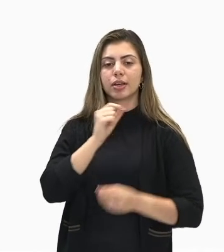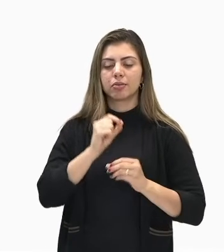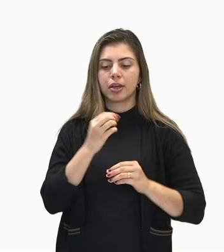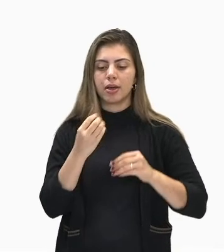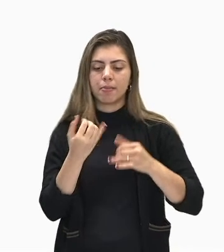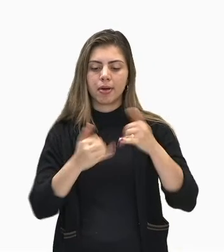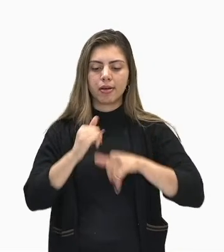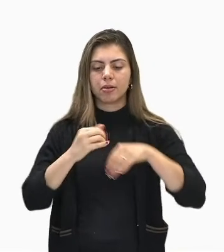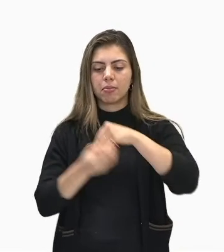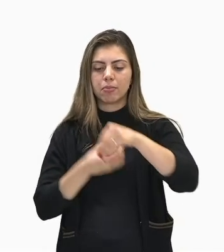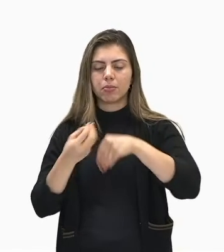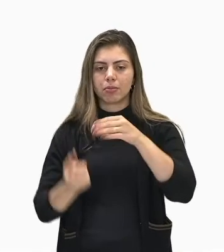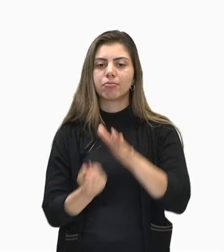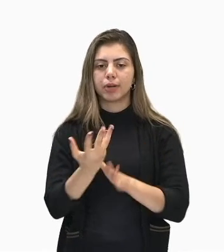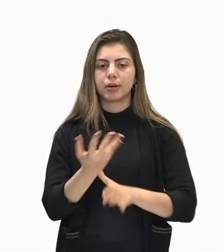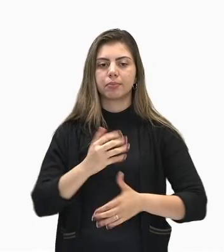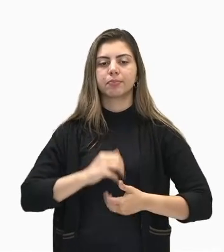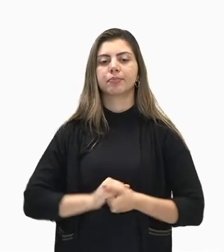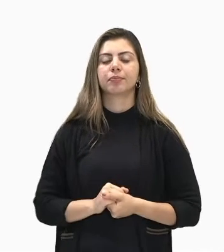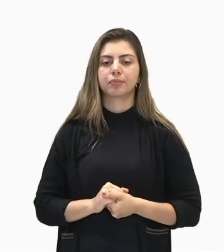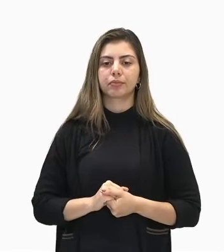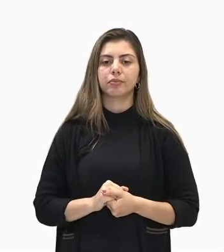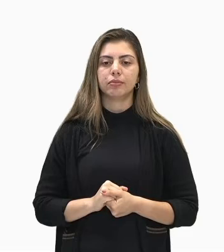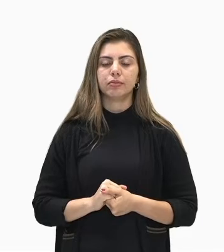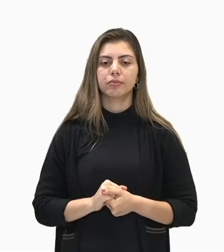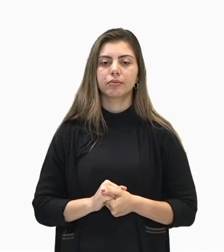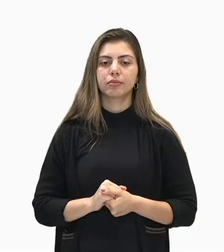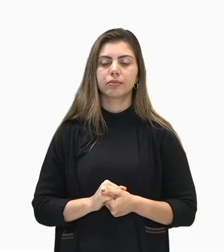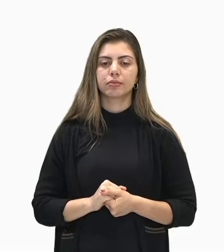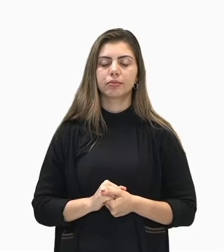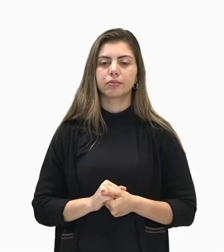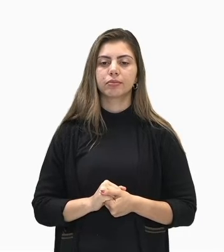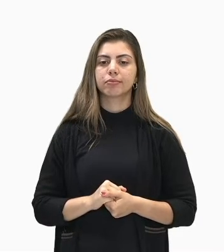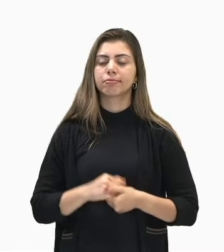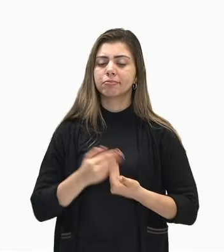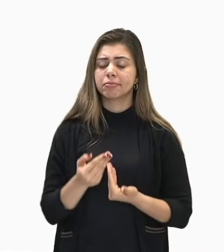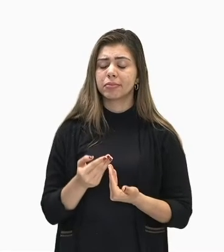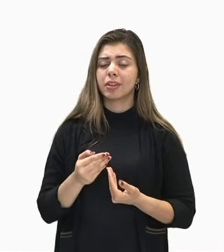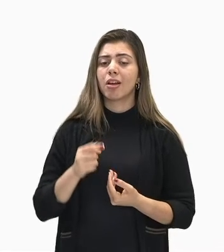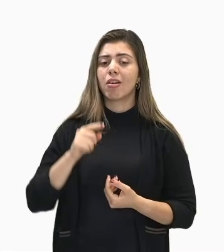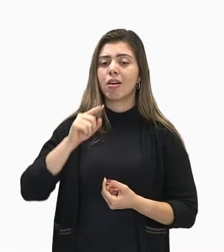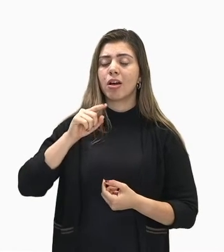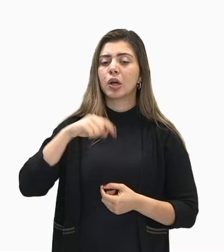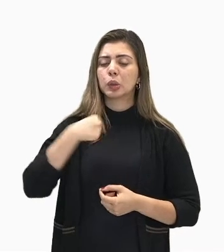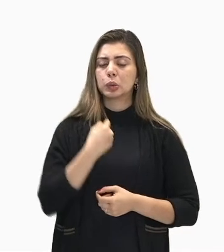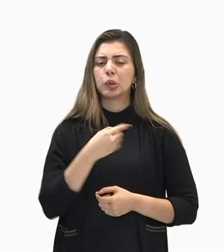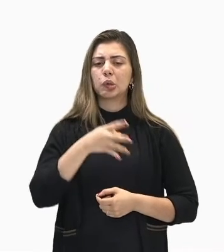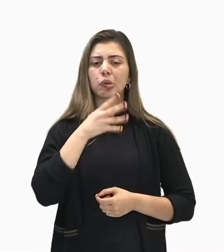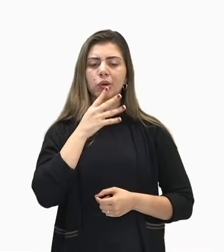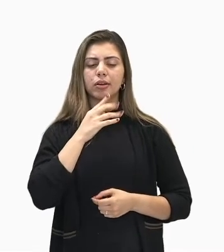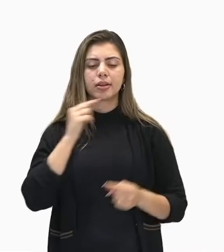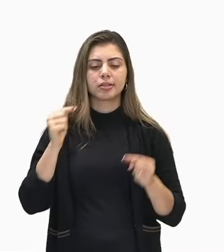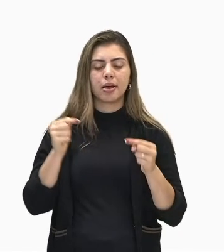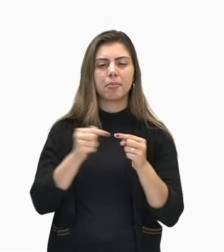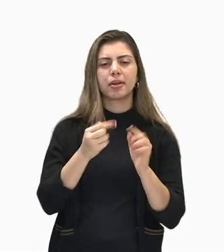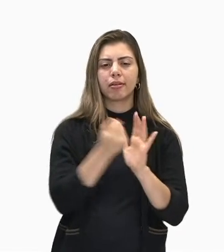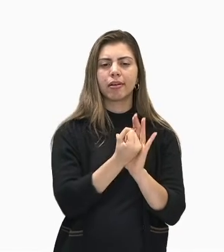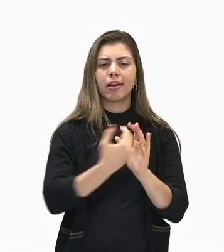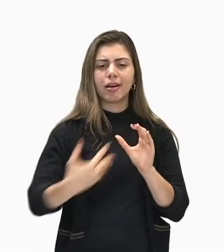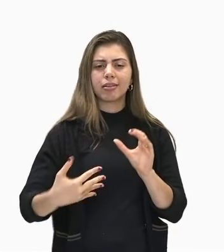ocorra. Uma marca registrada desse tipo de reação é